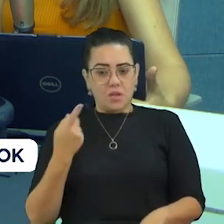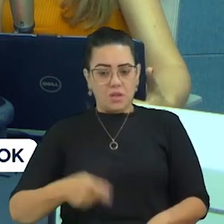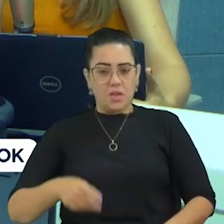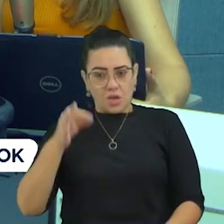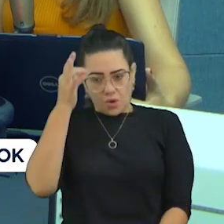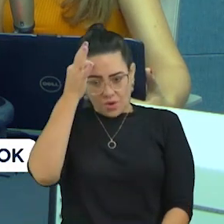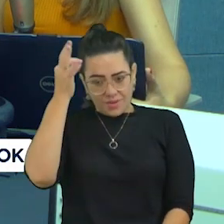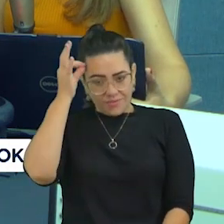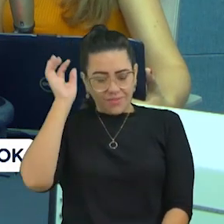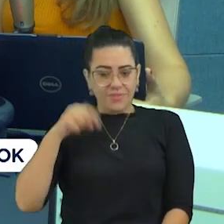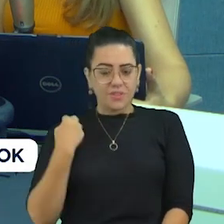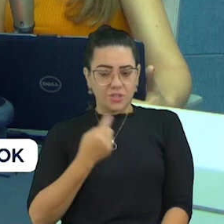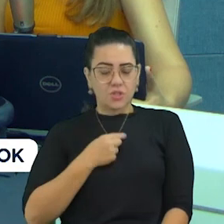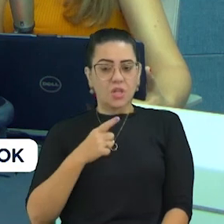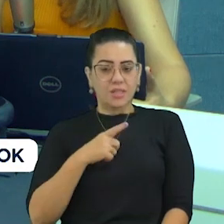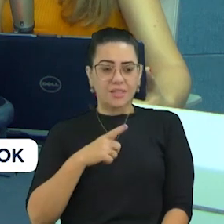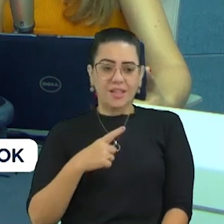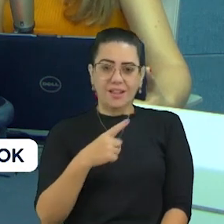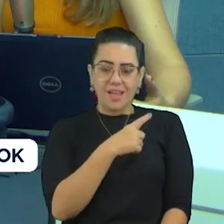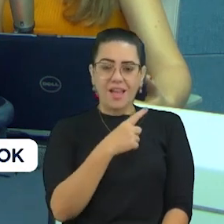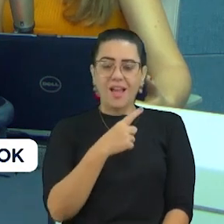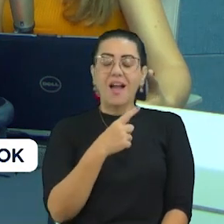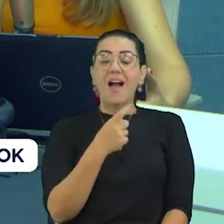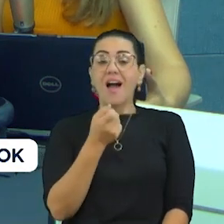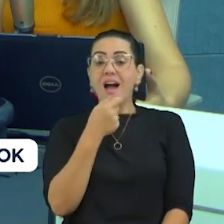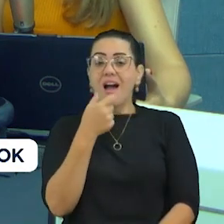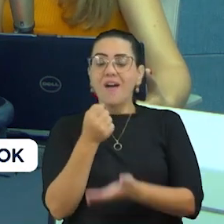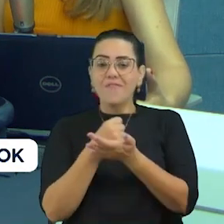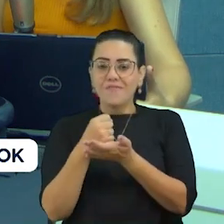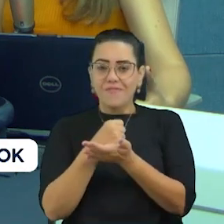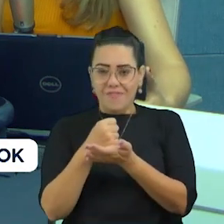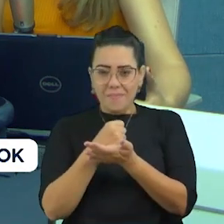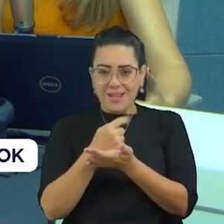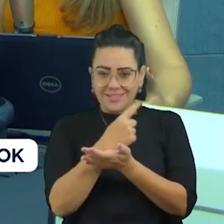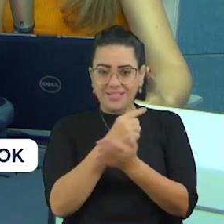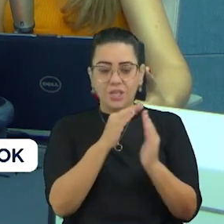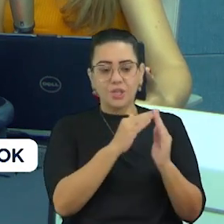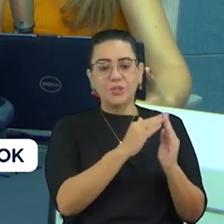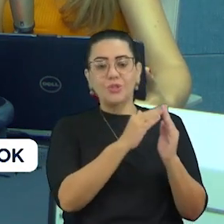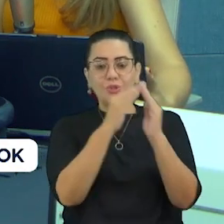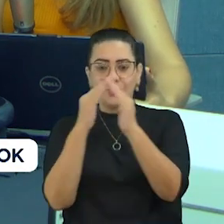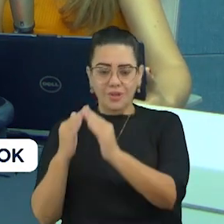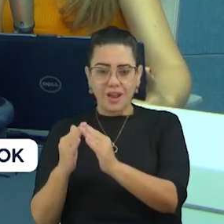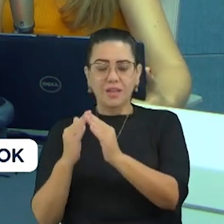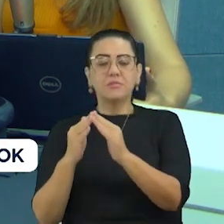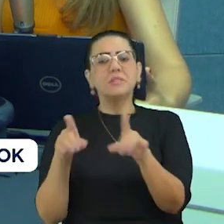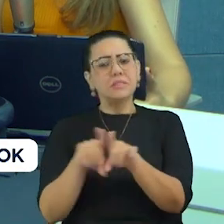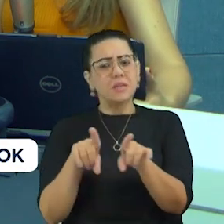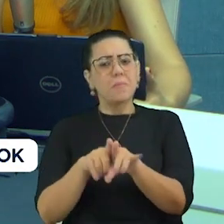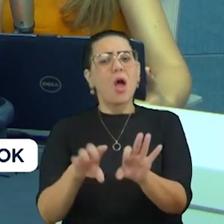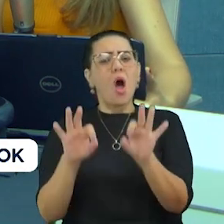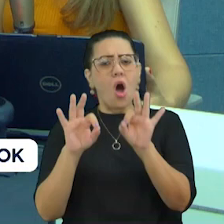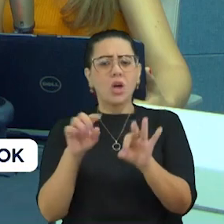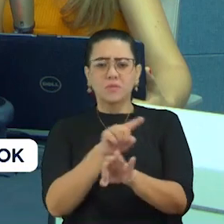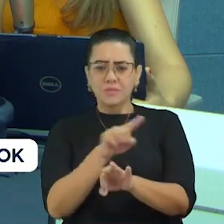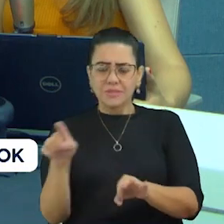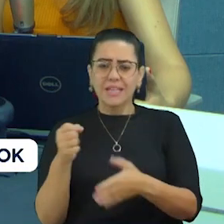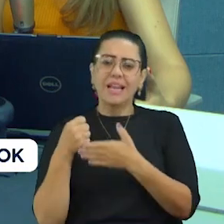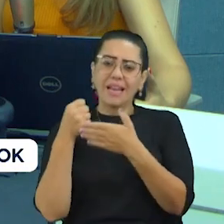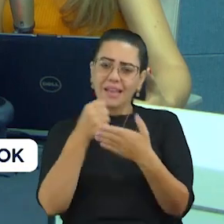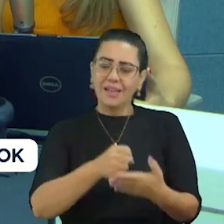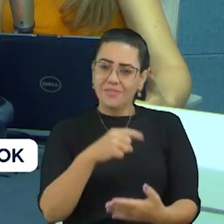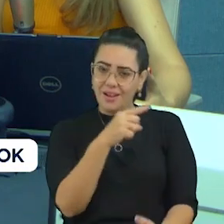temos a farmácia da Unifev, que fica ao lado da Santa Casa. Uhum. É um ótimo local também que você pode